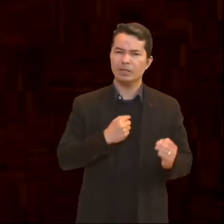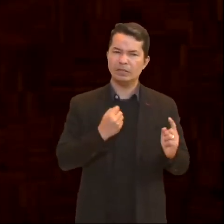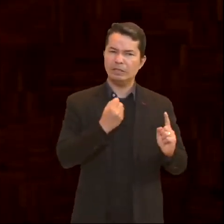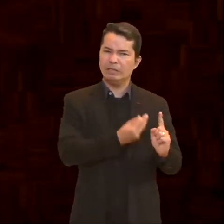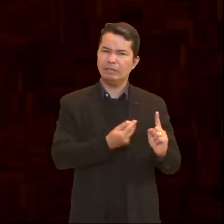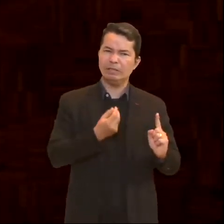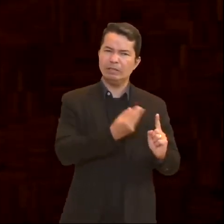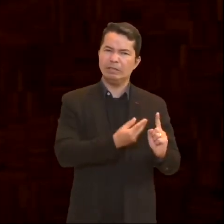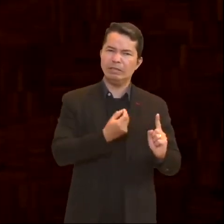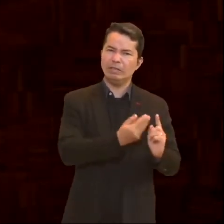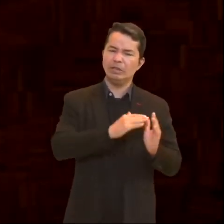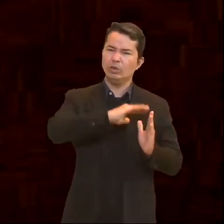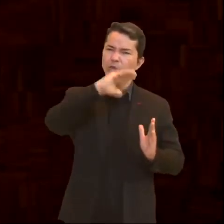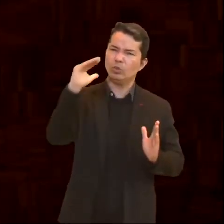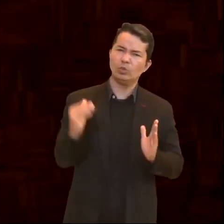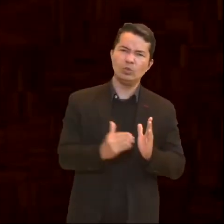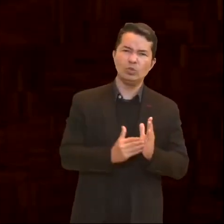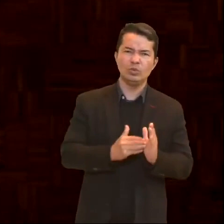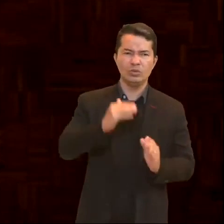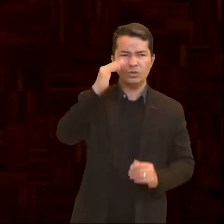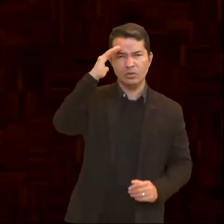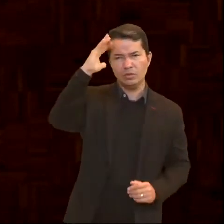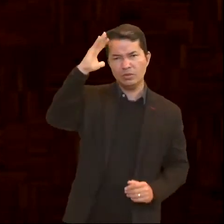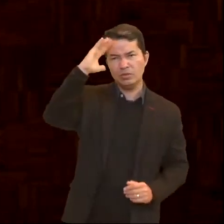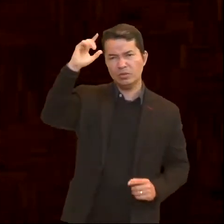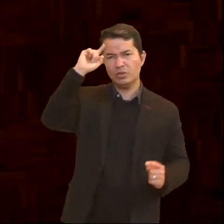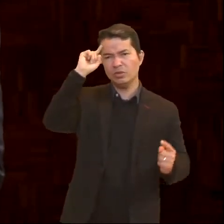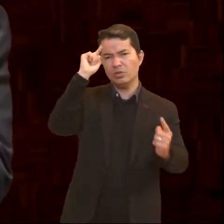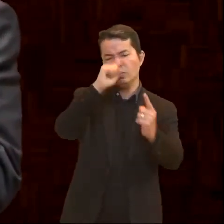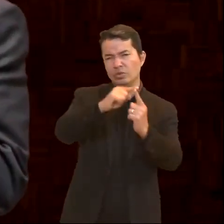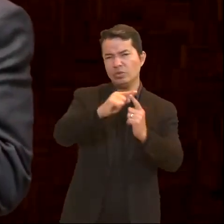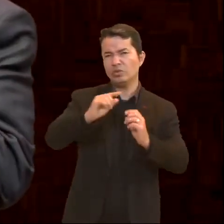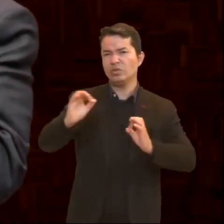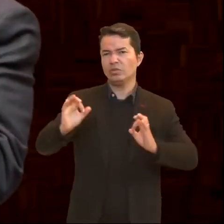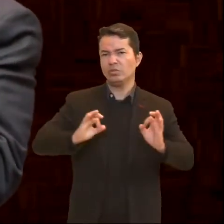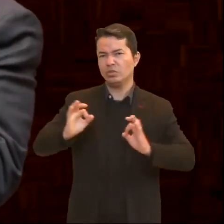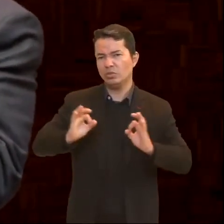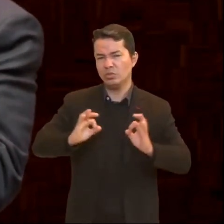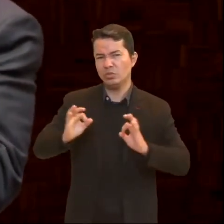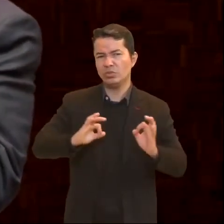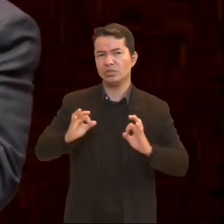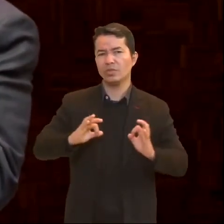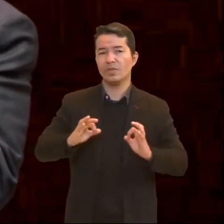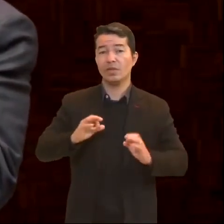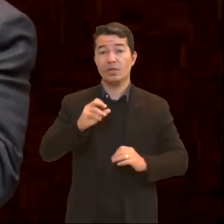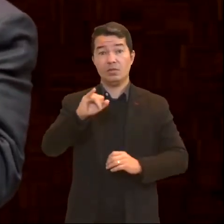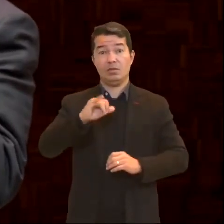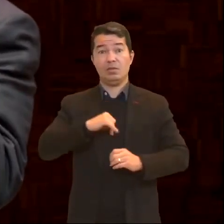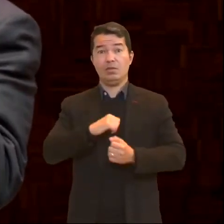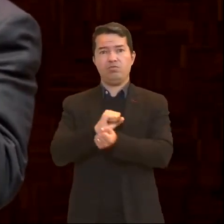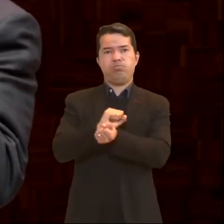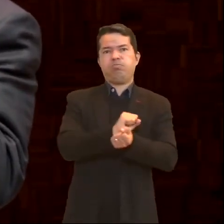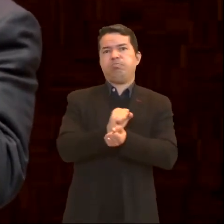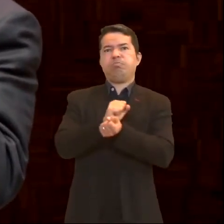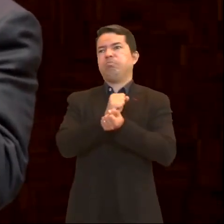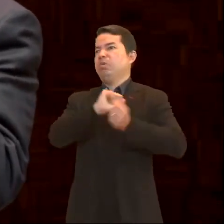vida, nos teus sonhos, nos teus projetos. E aí aquelas amarras que estavam impedindo você de ir